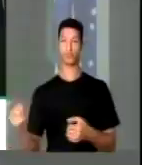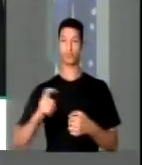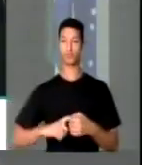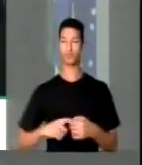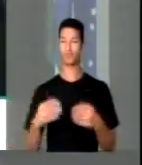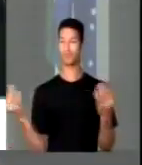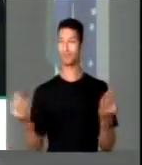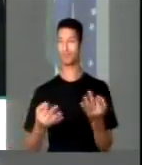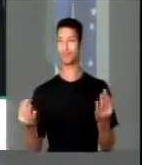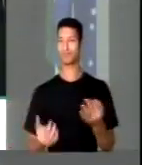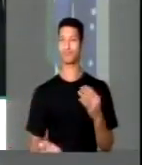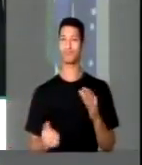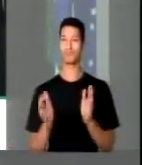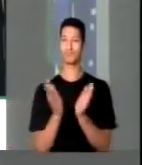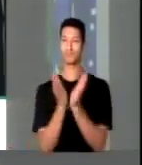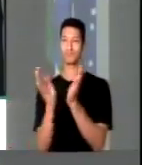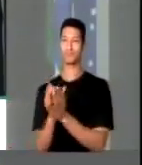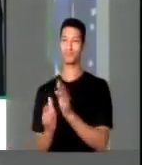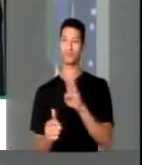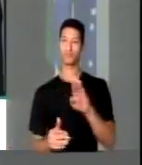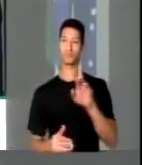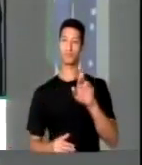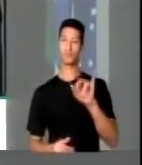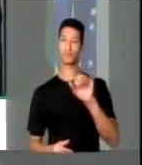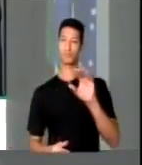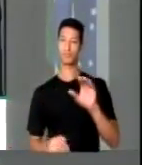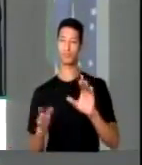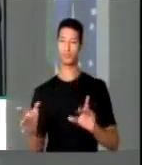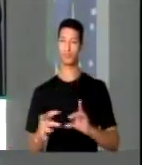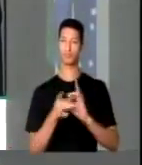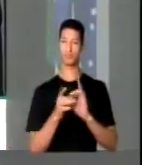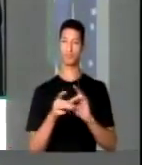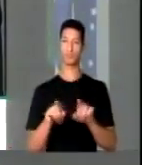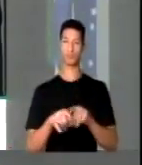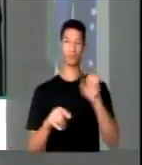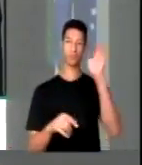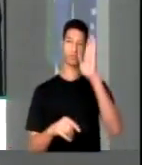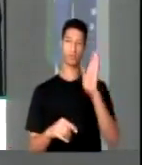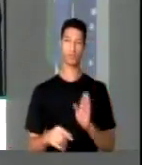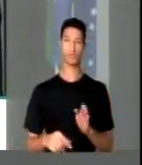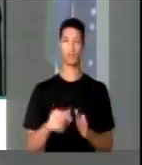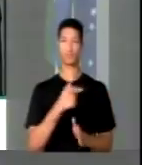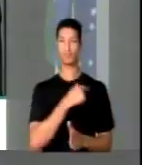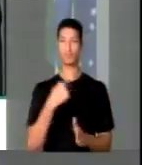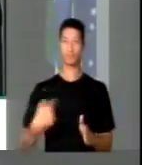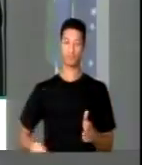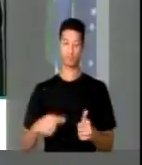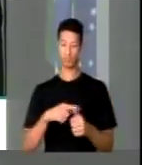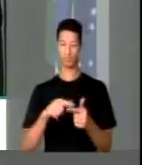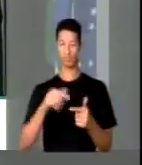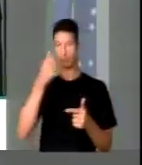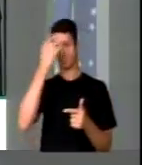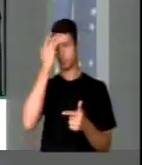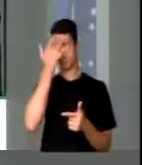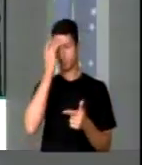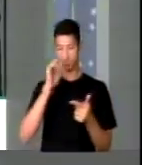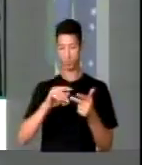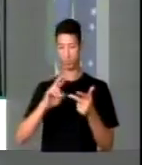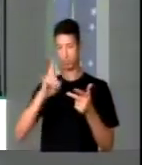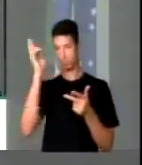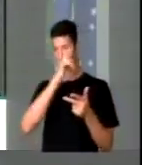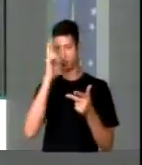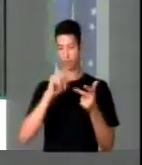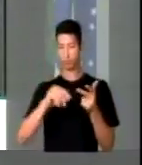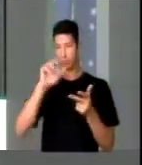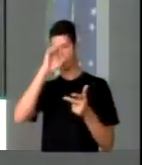parceiro estratégico no bloco dos BRICS, que reúne, além do Brasil e da China, Índia, Rússia